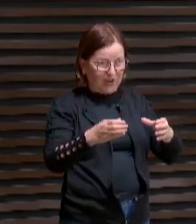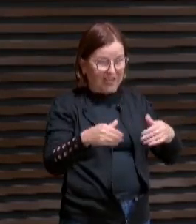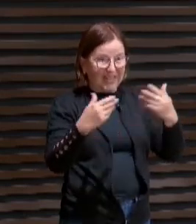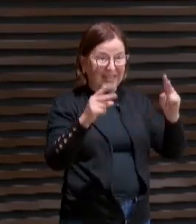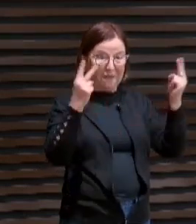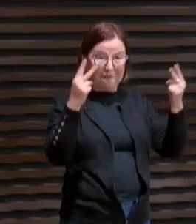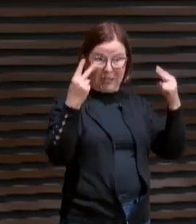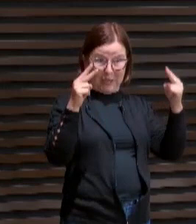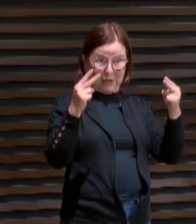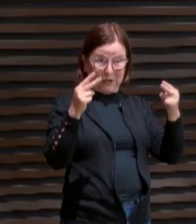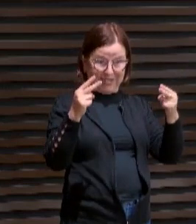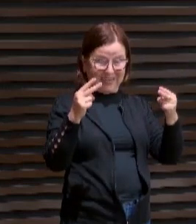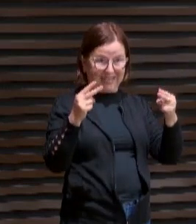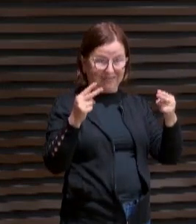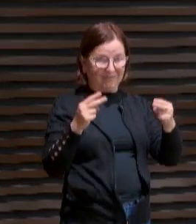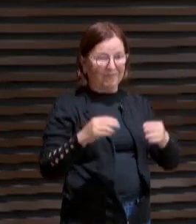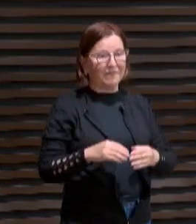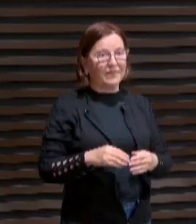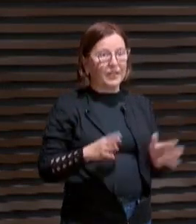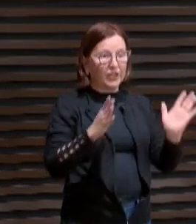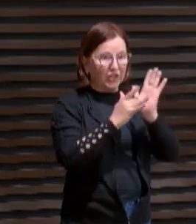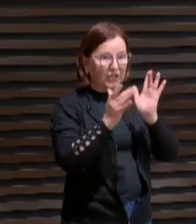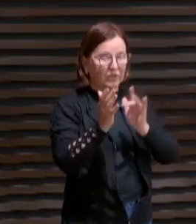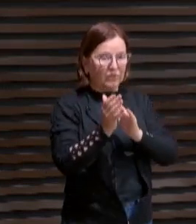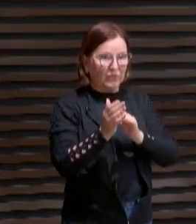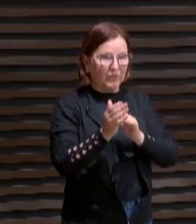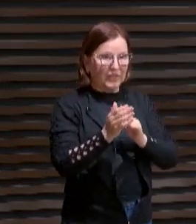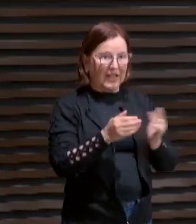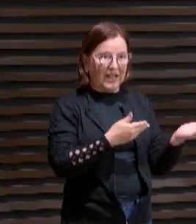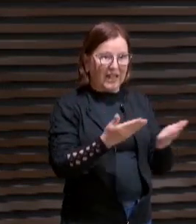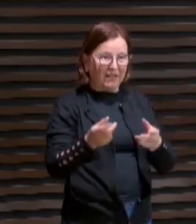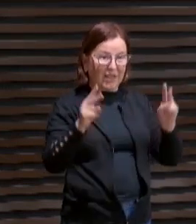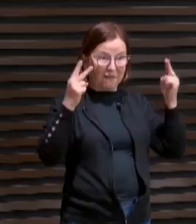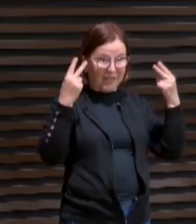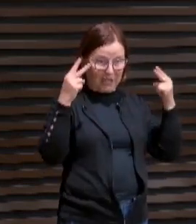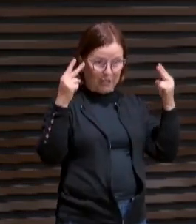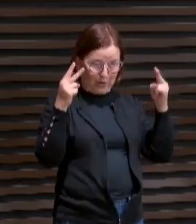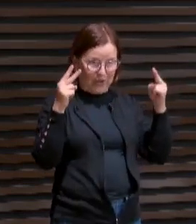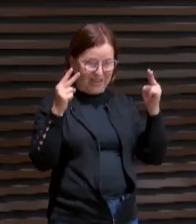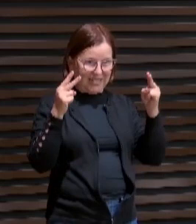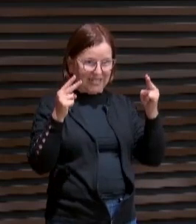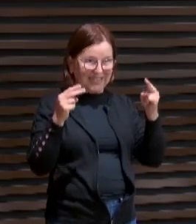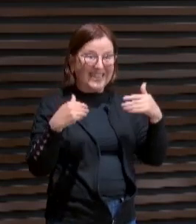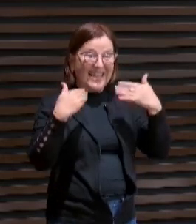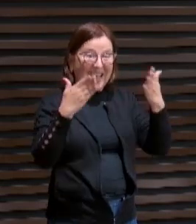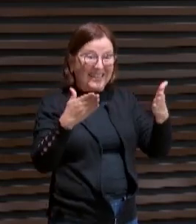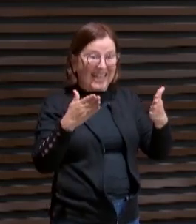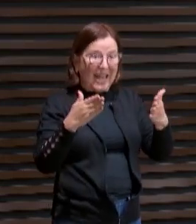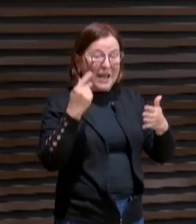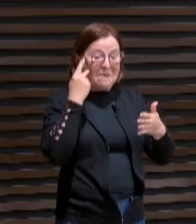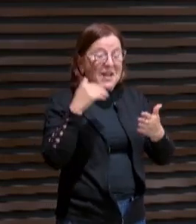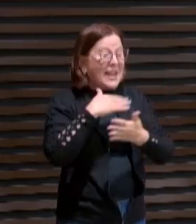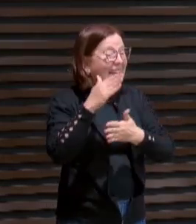um estigma, ele carregava ali a vitória que ele ia dar a todo aquele que